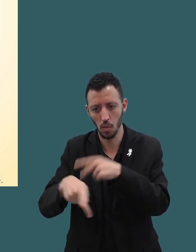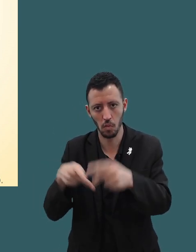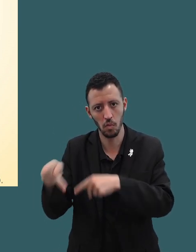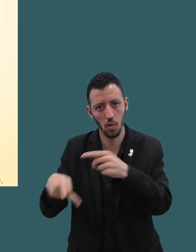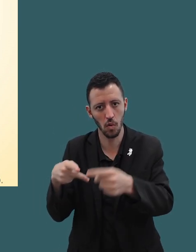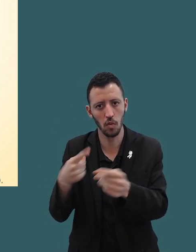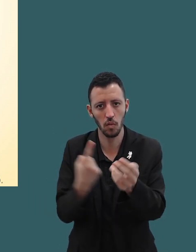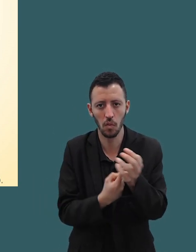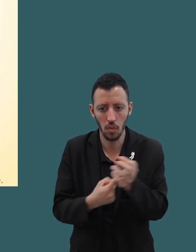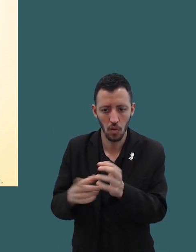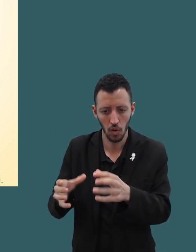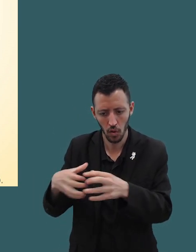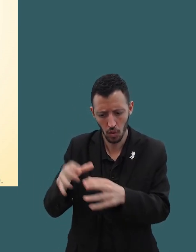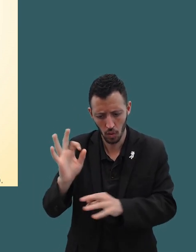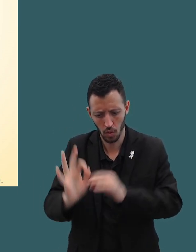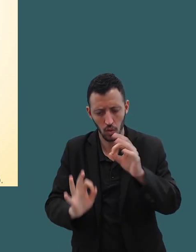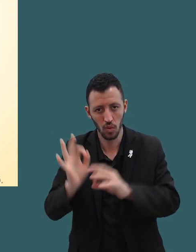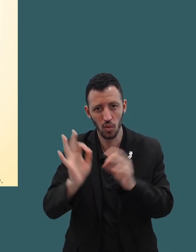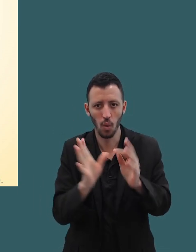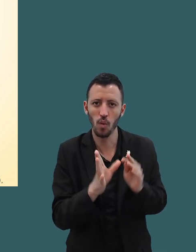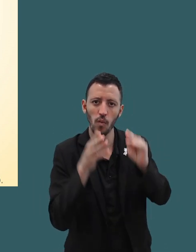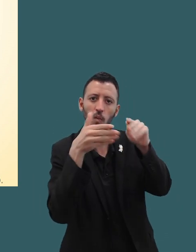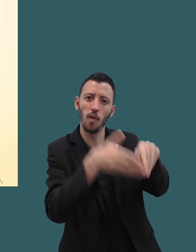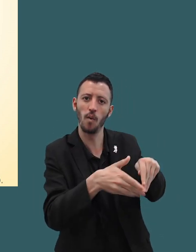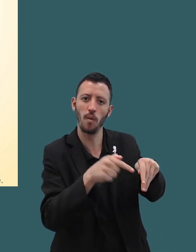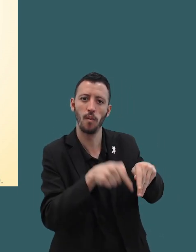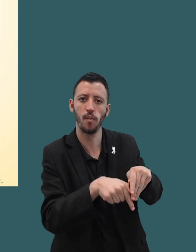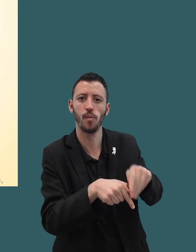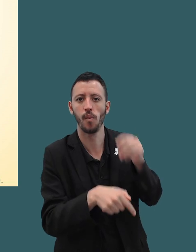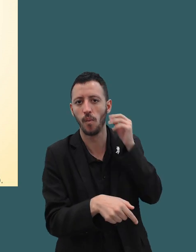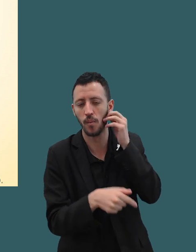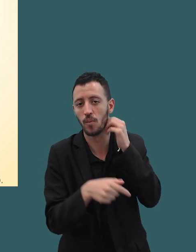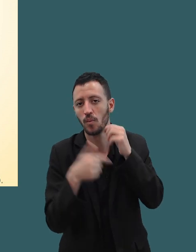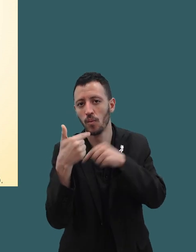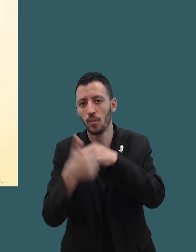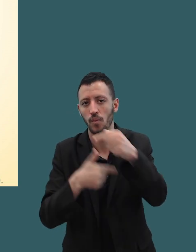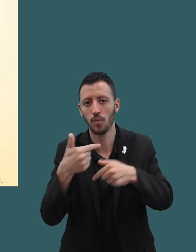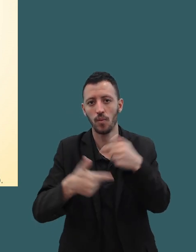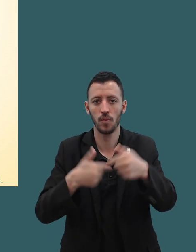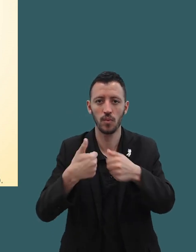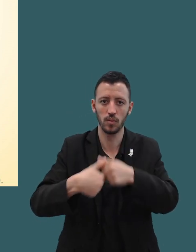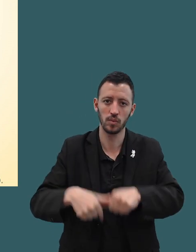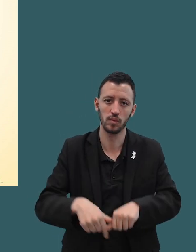e reorganizar o fórum, com um trabalho aqui